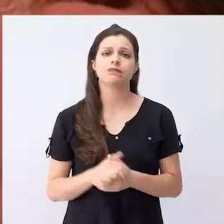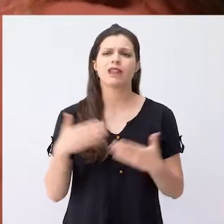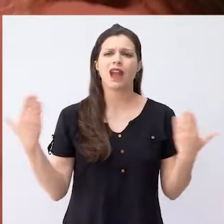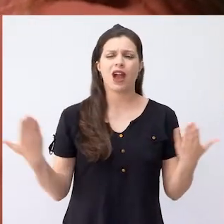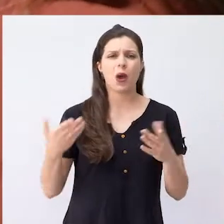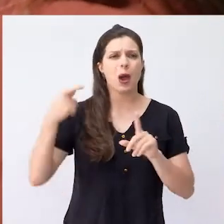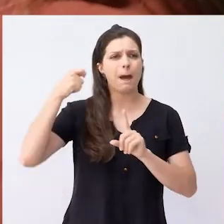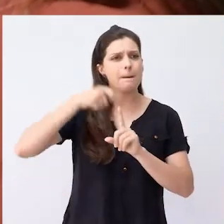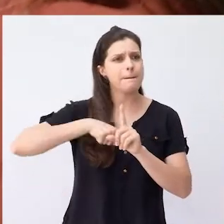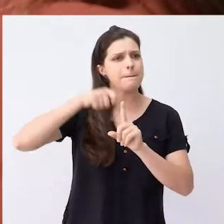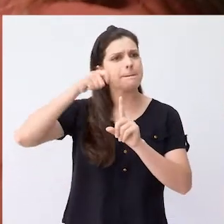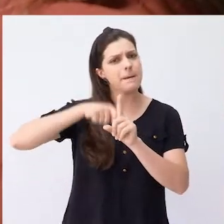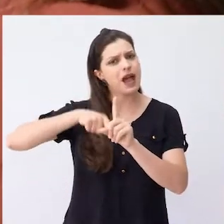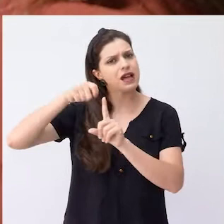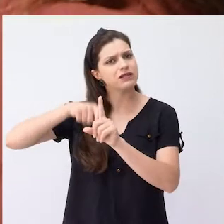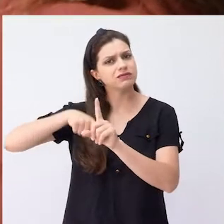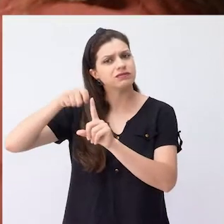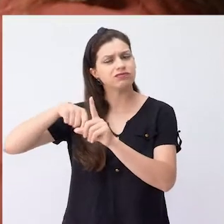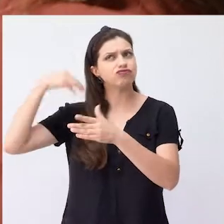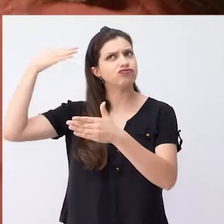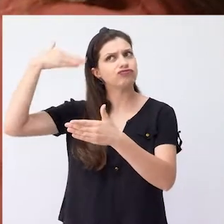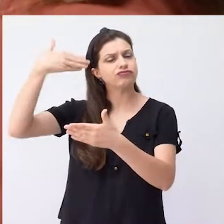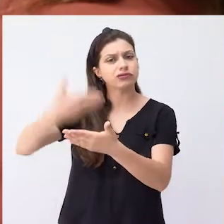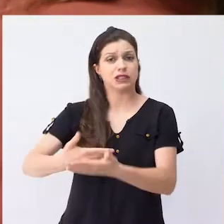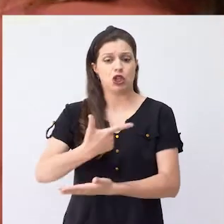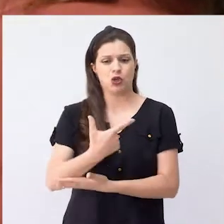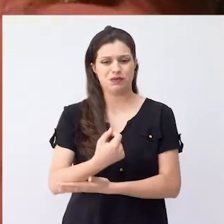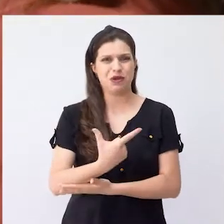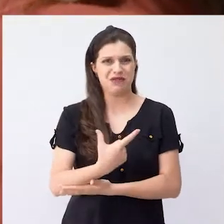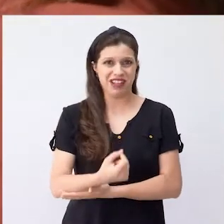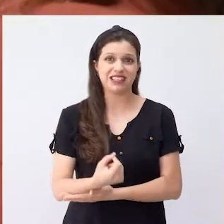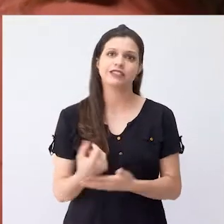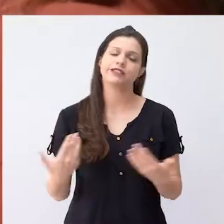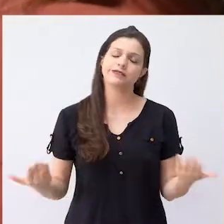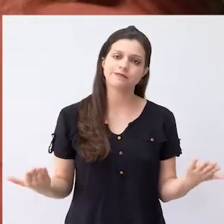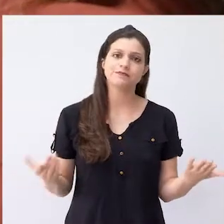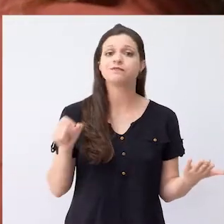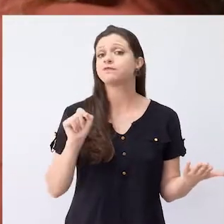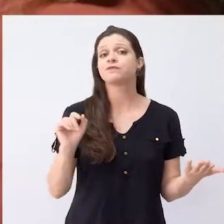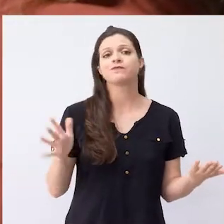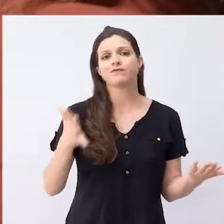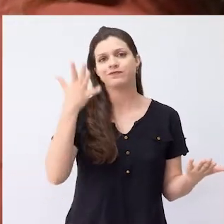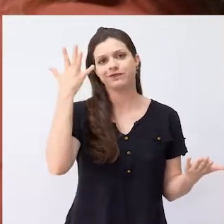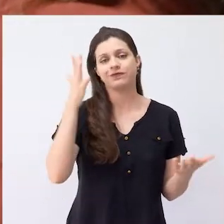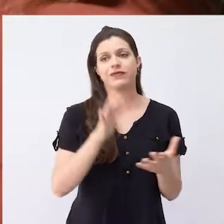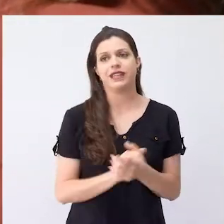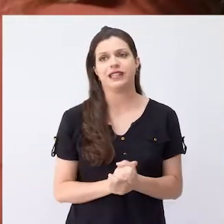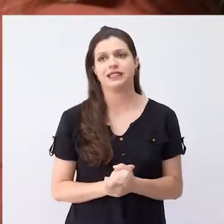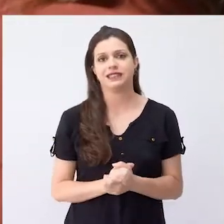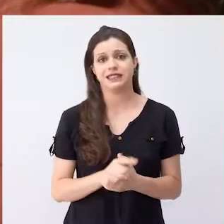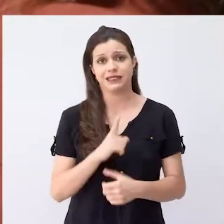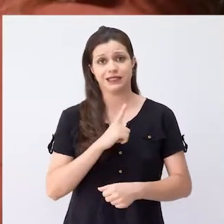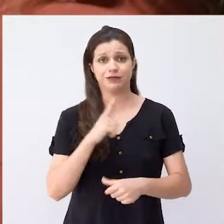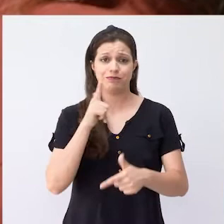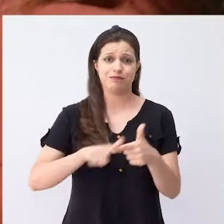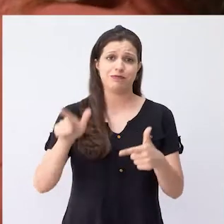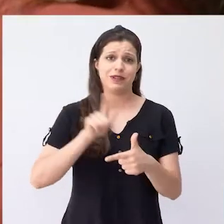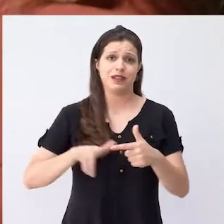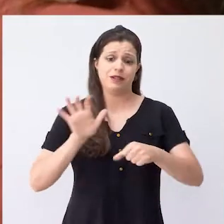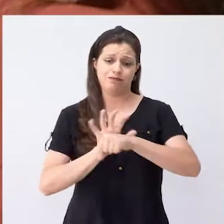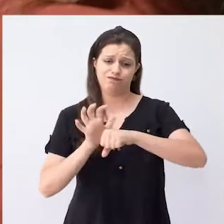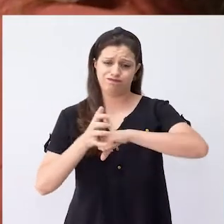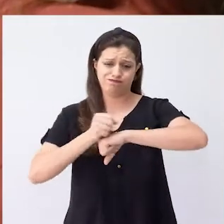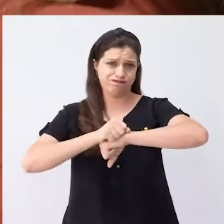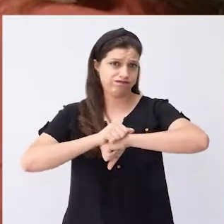Durante esses últimos meses aí, né? Durante 2020 inteiro praticamente, a gente se viu todo mundo afetado